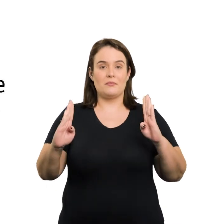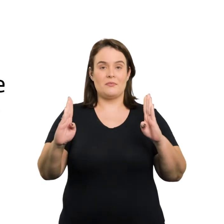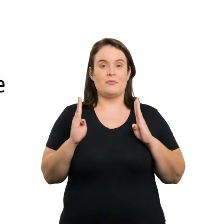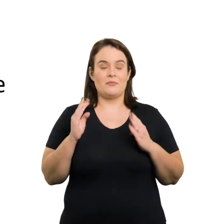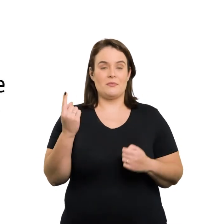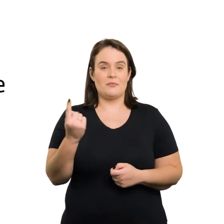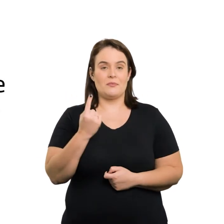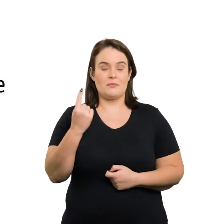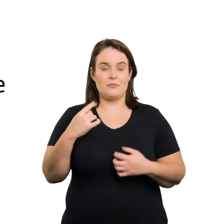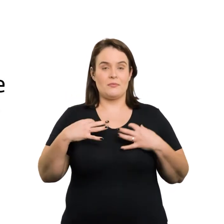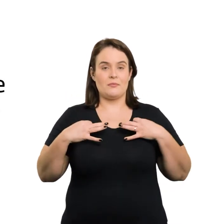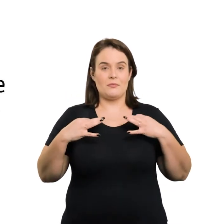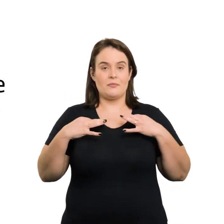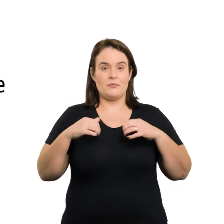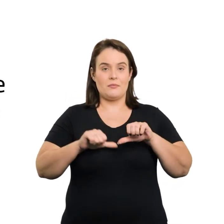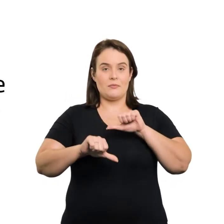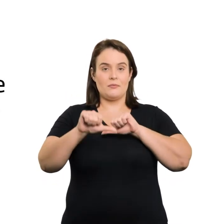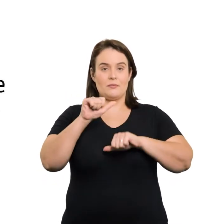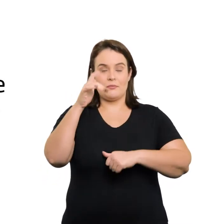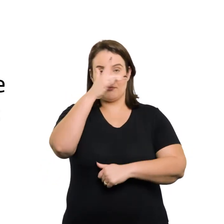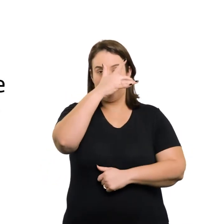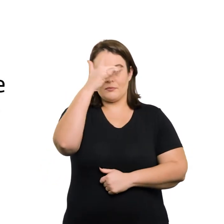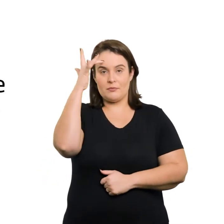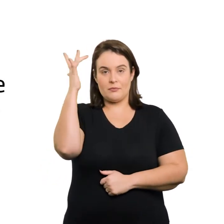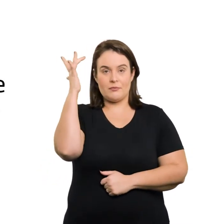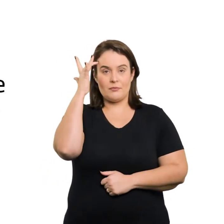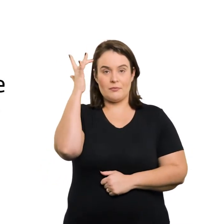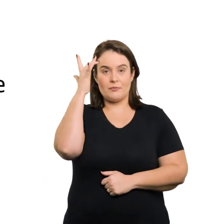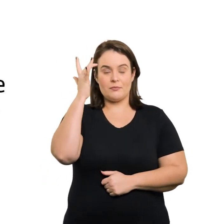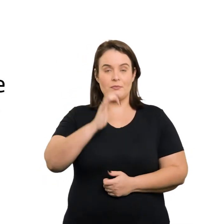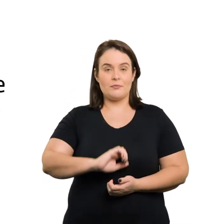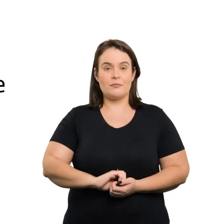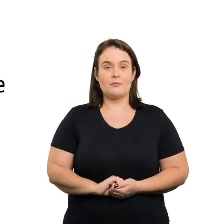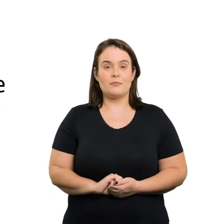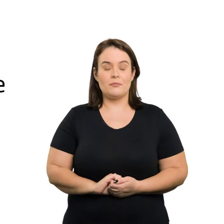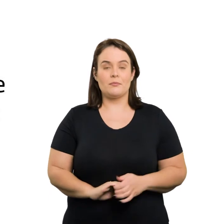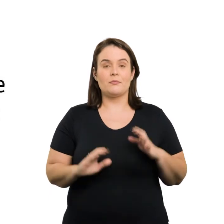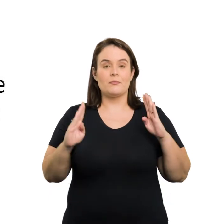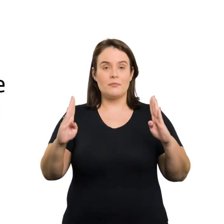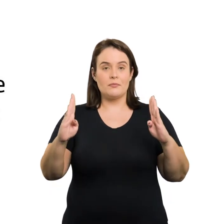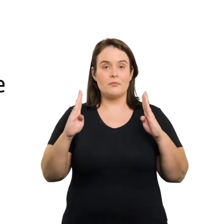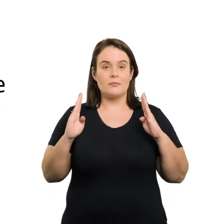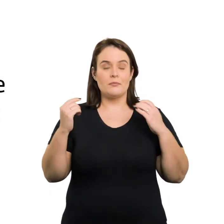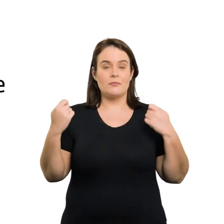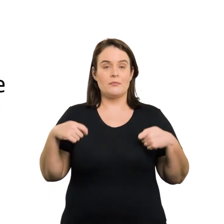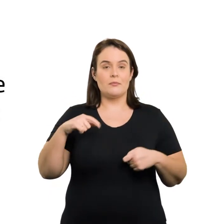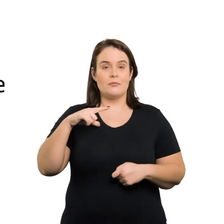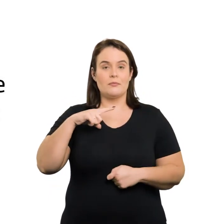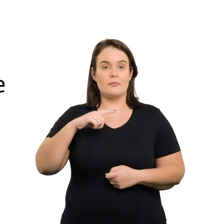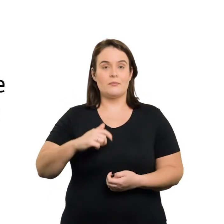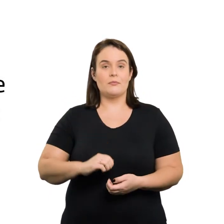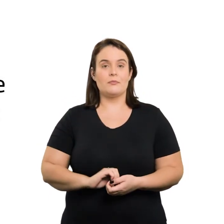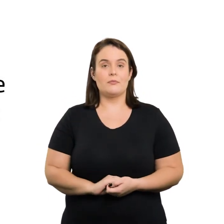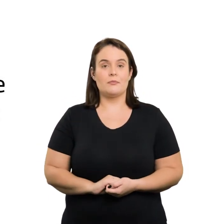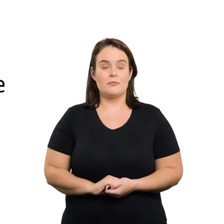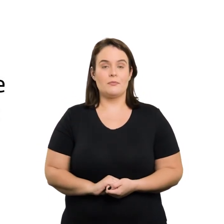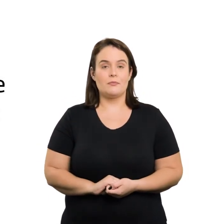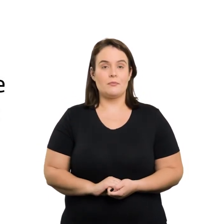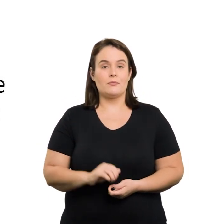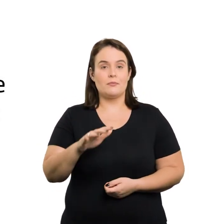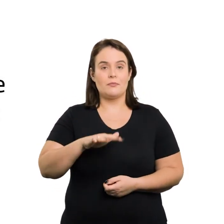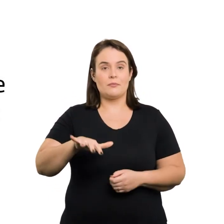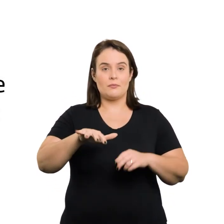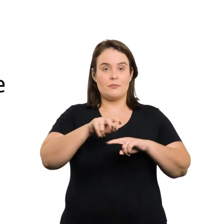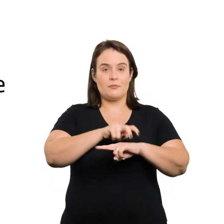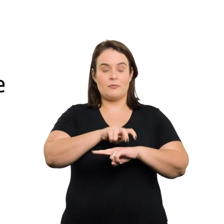Cabina individual para troca de roupa de pessoa adulta. As cabinas devem possuir